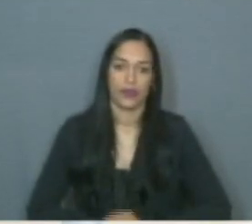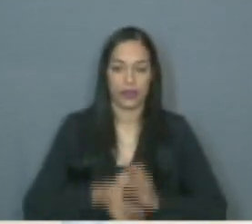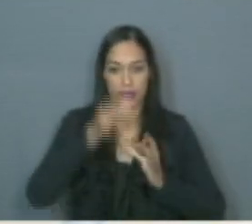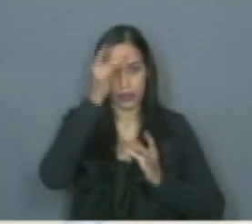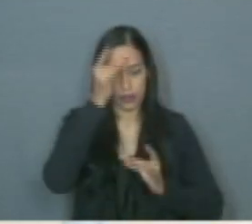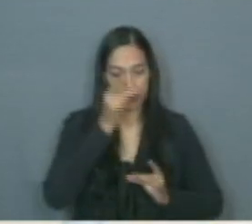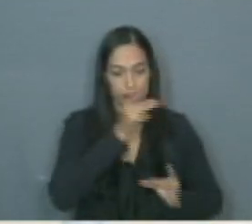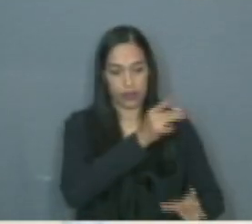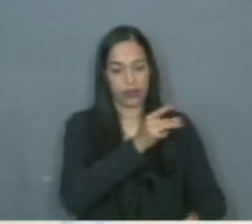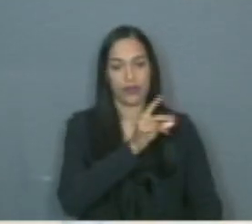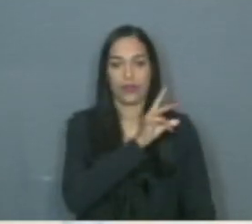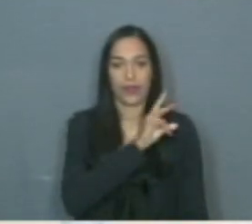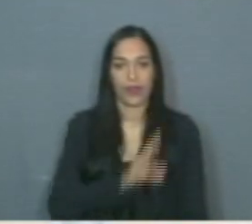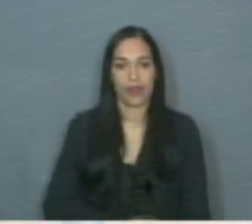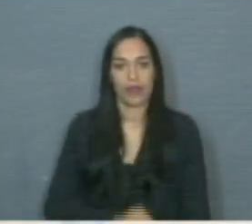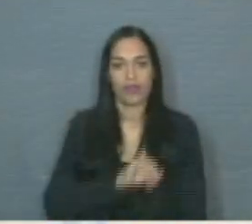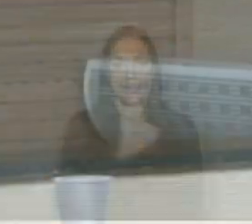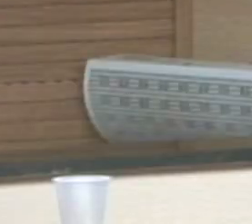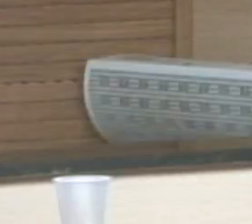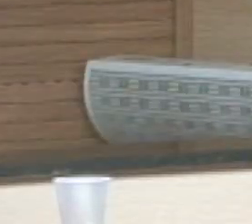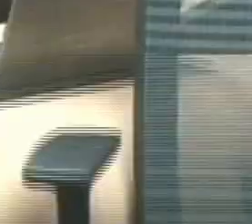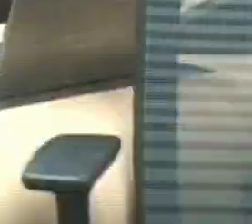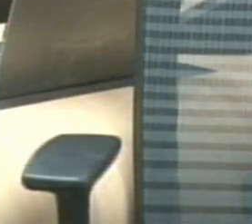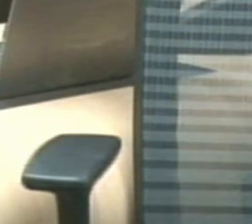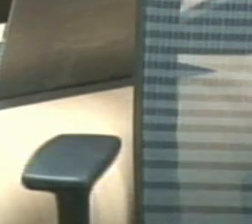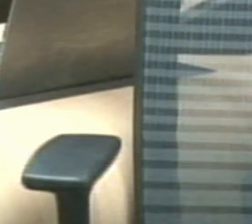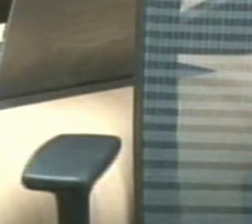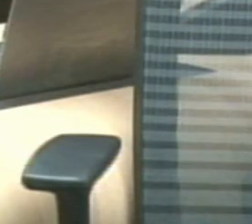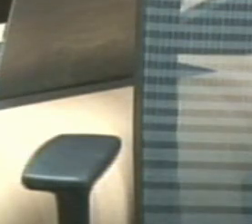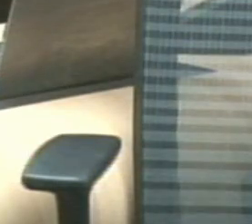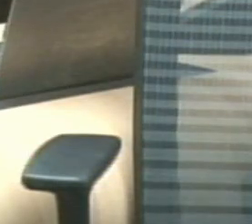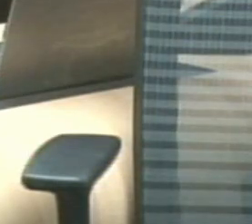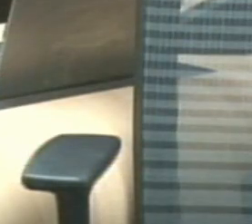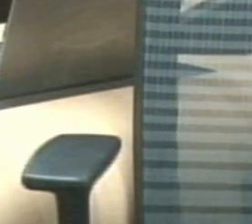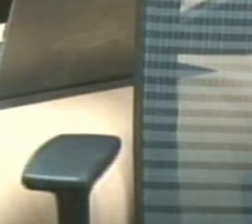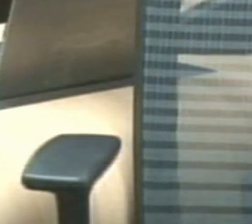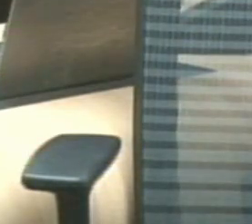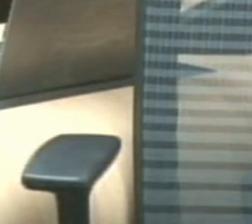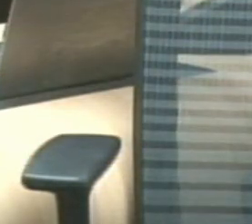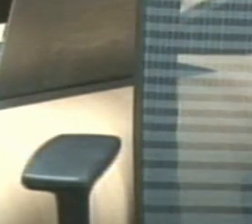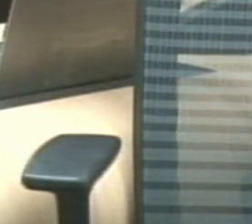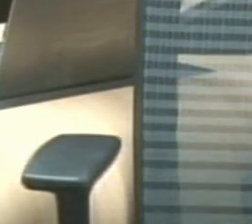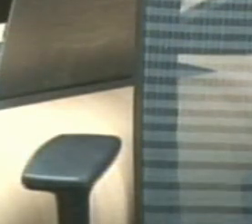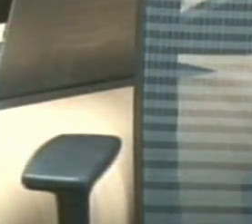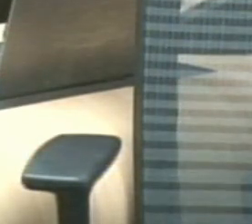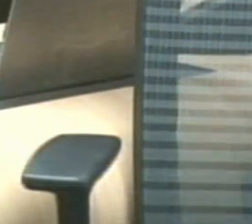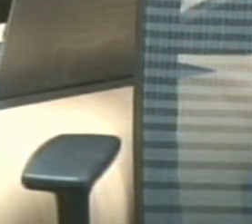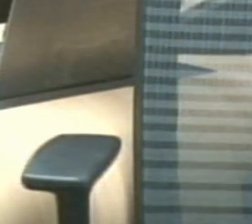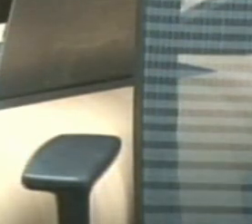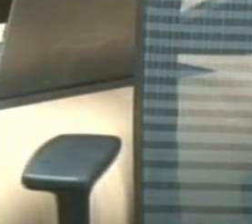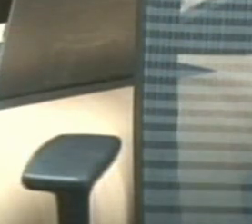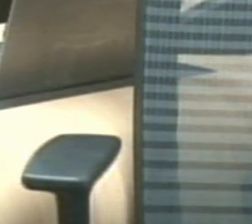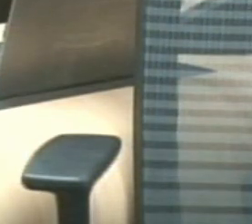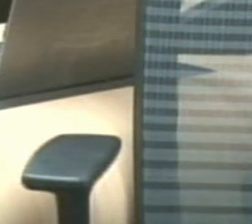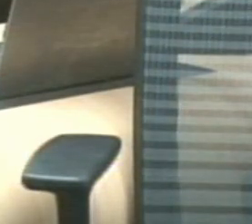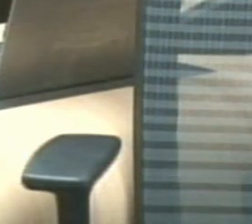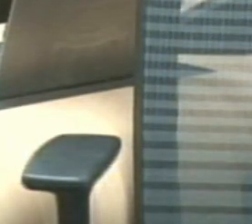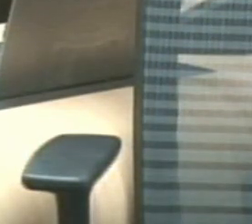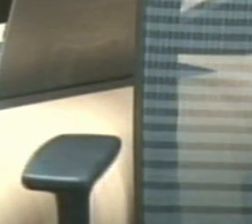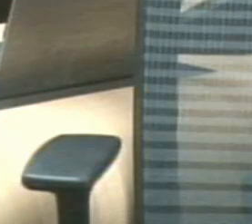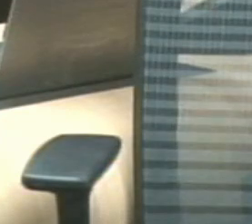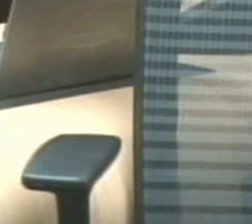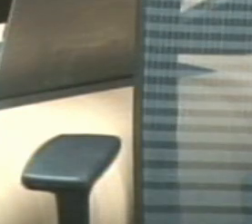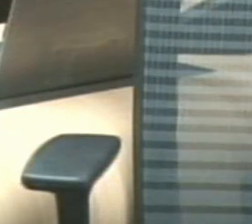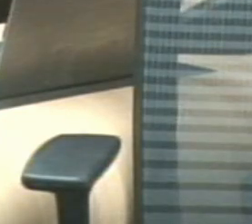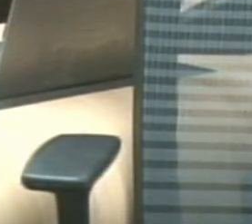Escuto a vereadora Jô Cavalcante. Obrigado, vereadora Liana, por dar essa parte aqui, nesse momento tão importante da sua